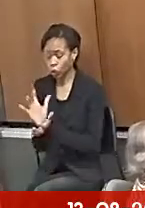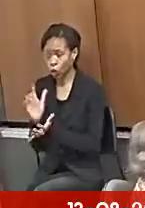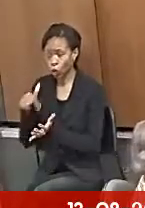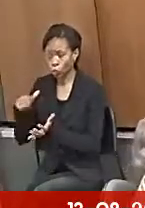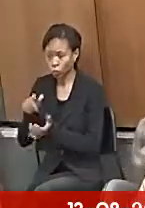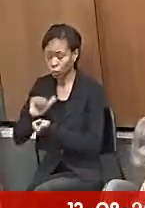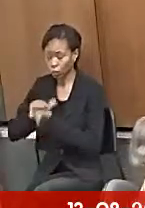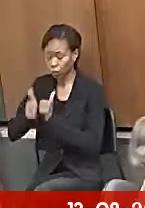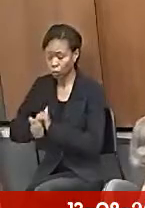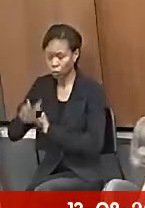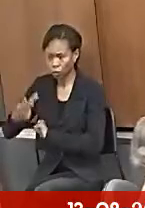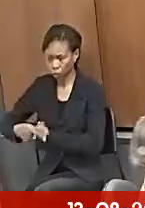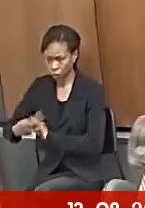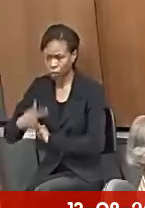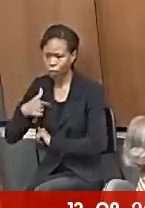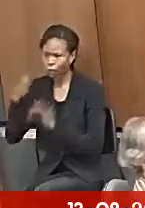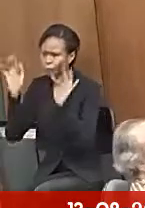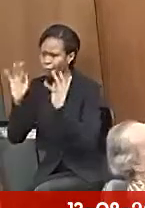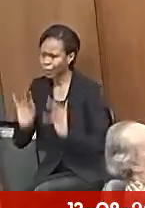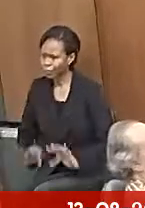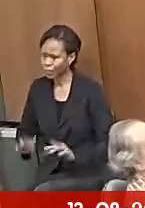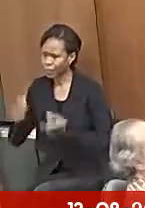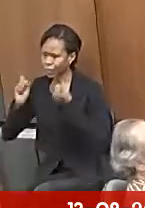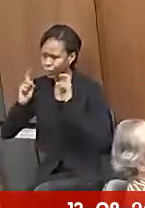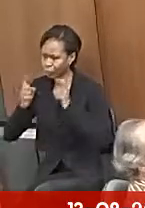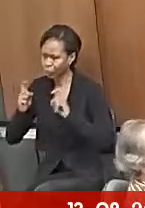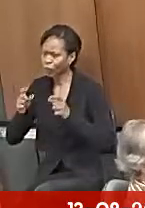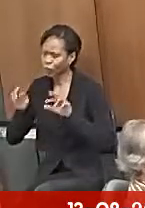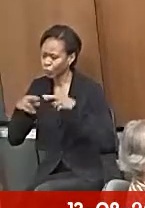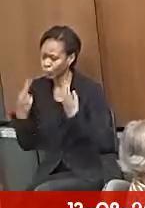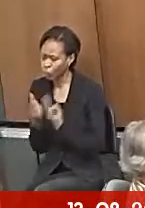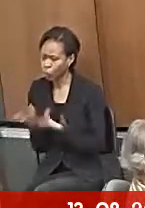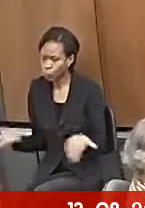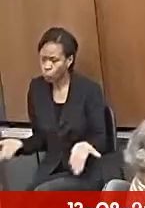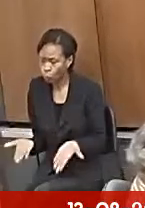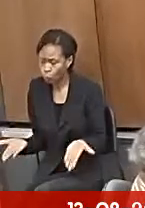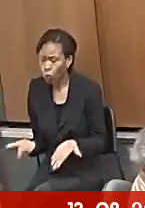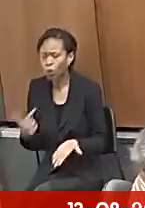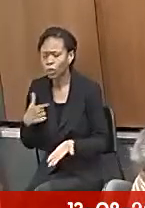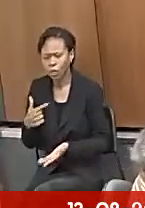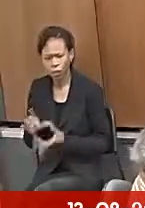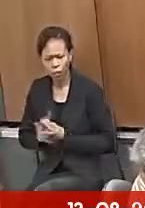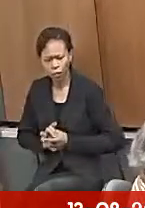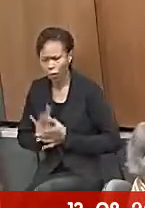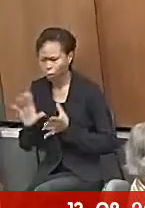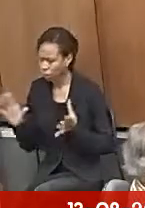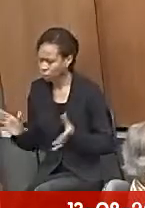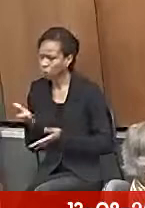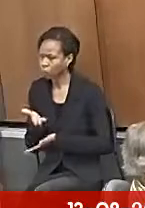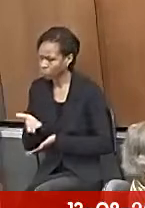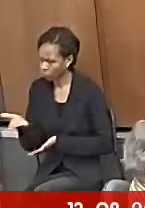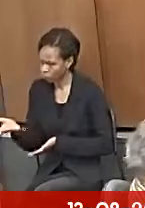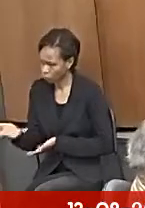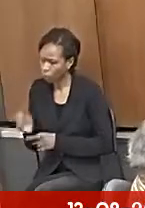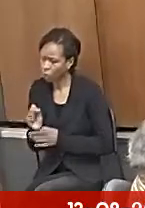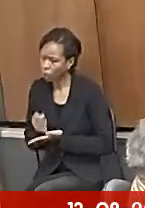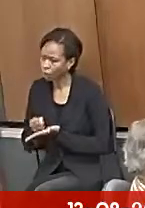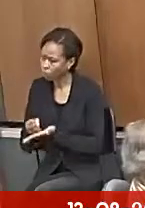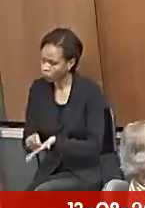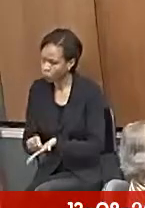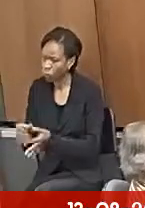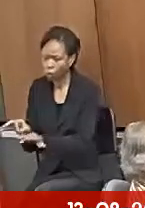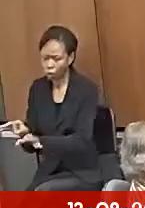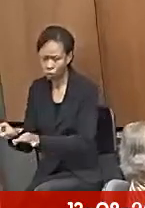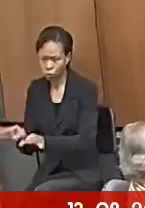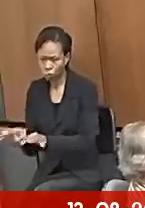fico muito feliz com essa reunião e coloca inteiro dispor de vocês do projeto à comissão